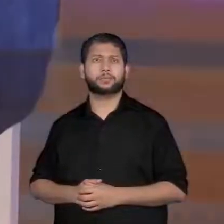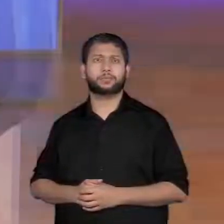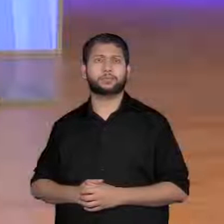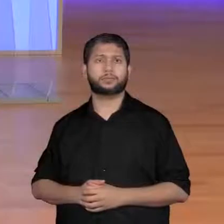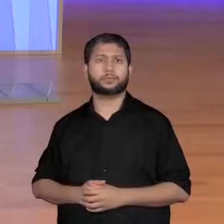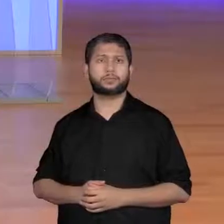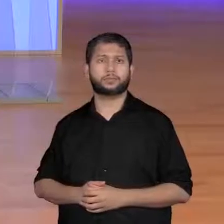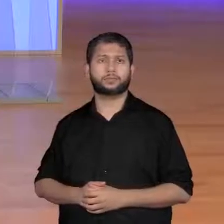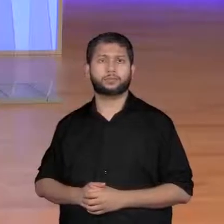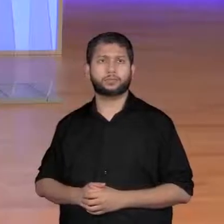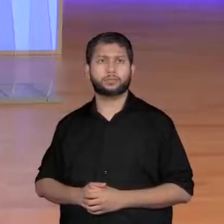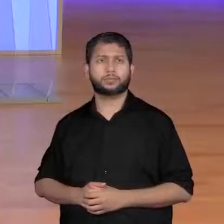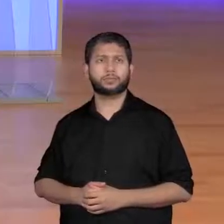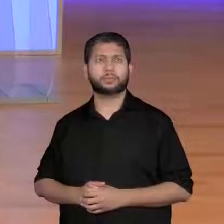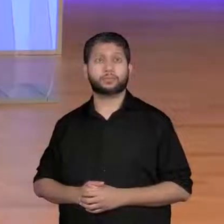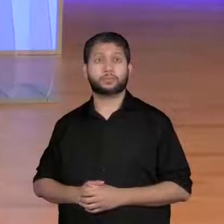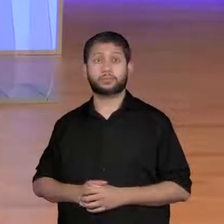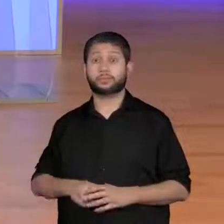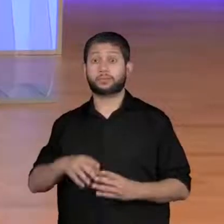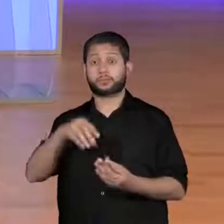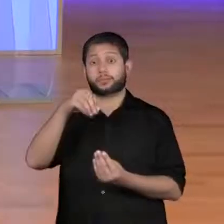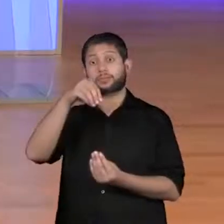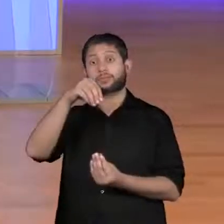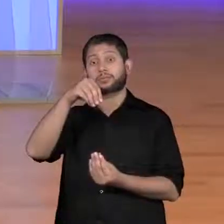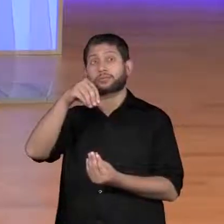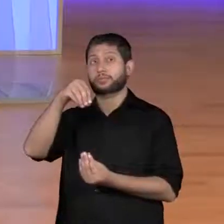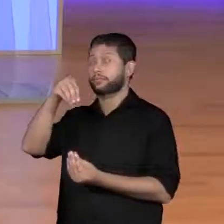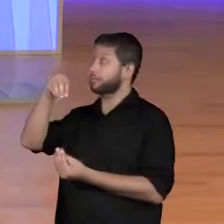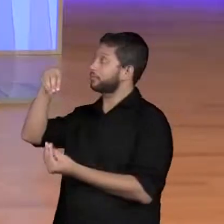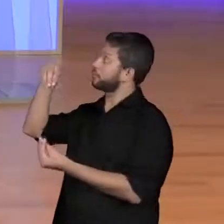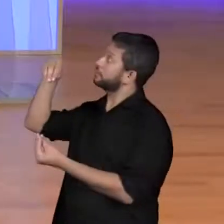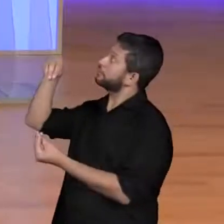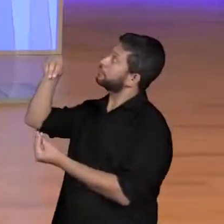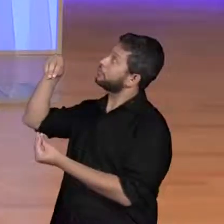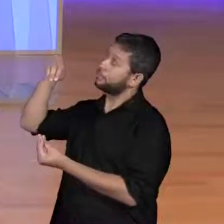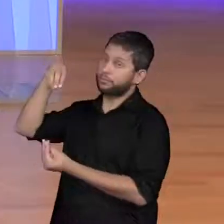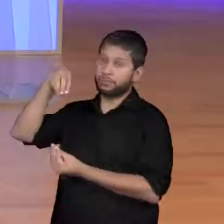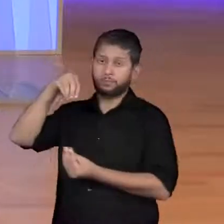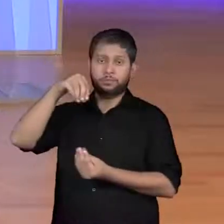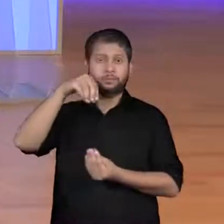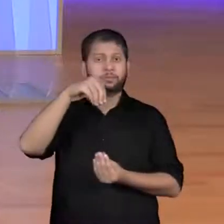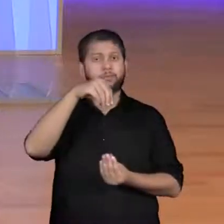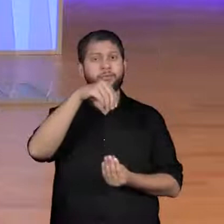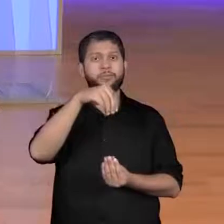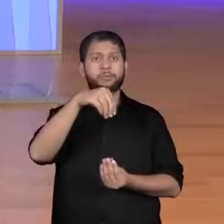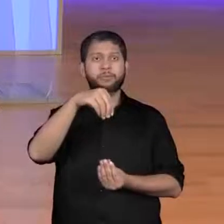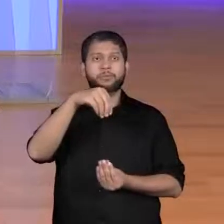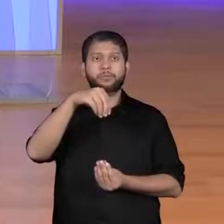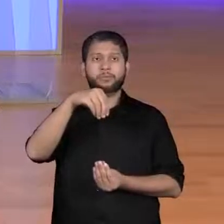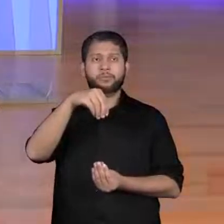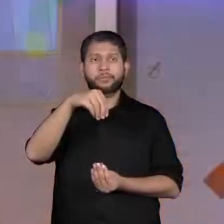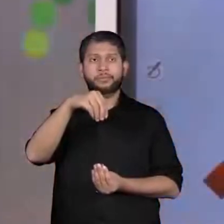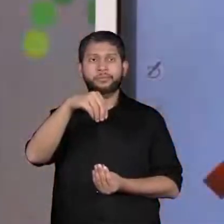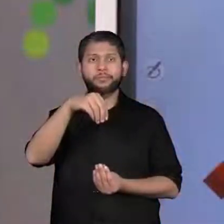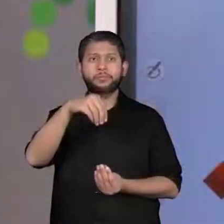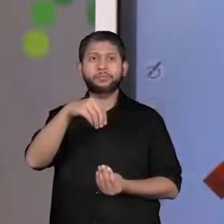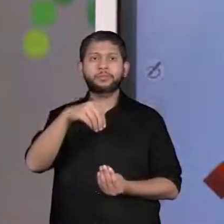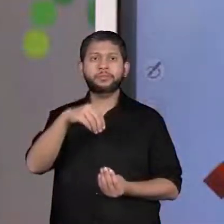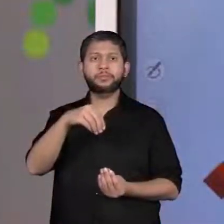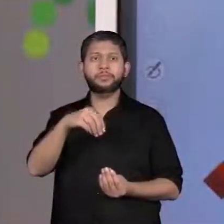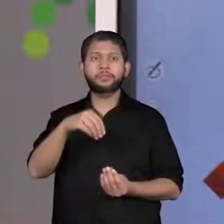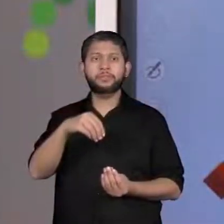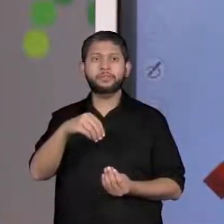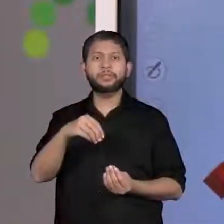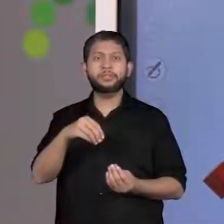Eu vou pegar esse material aqui, deixa eu mostrar para os estudantes em casa. Olha só. O professor Rafael já